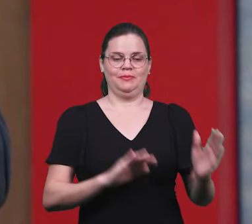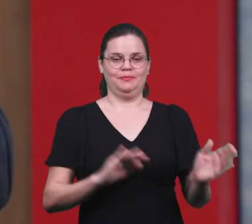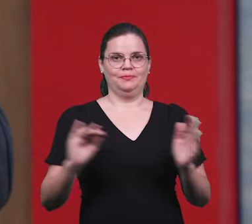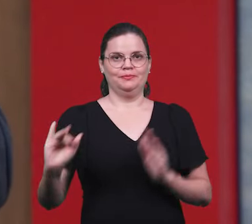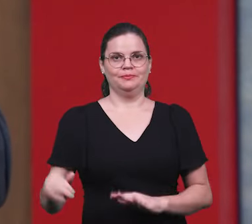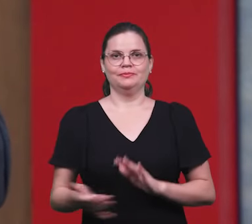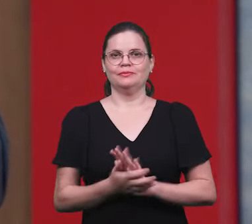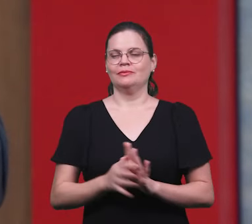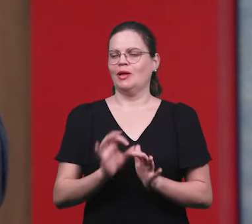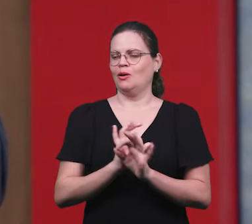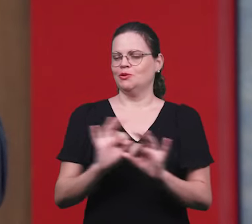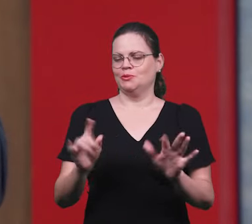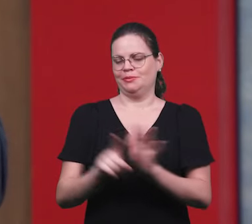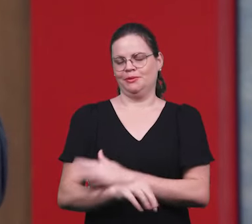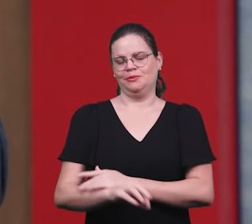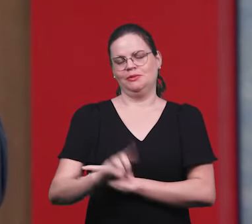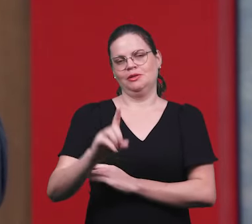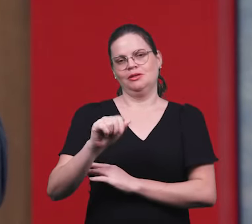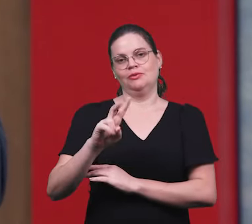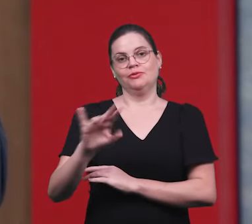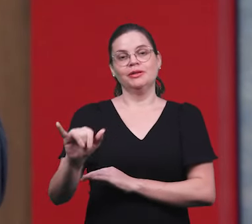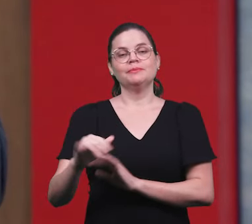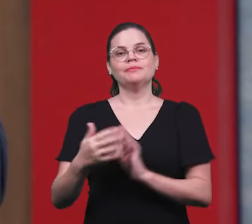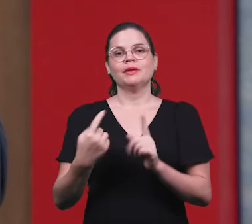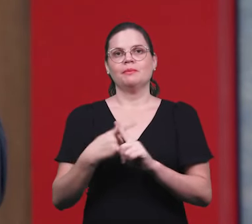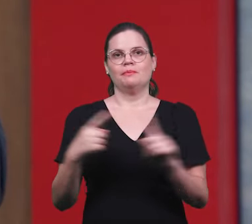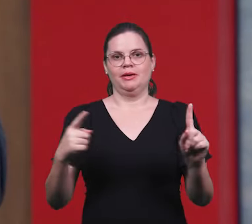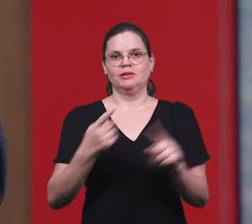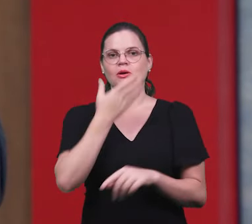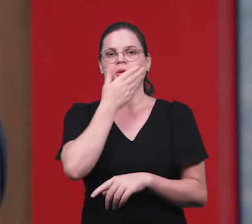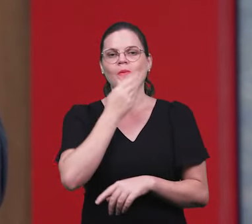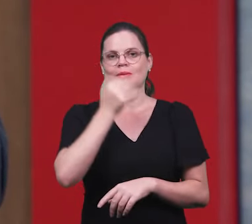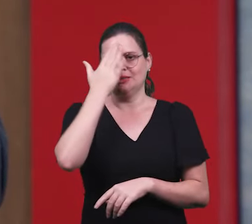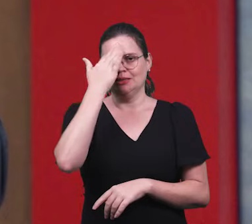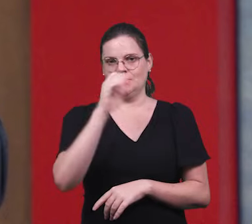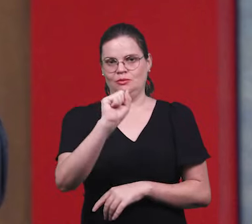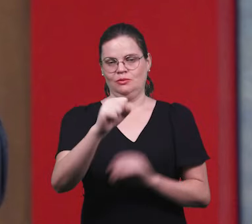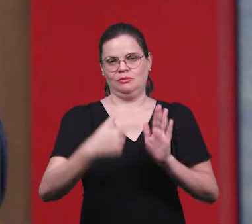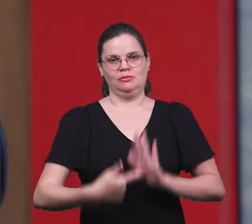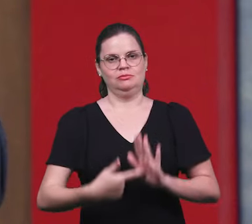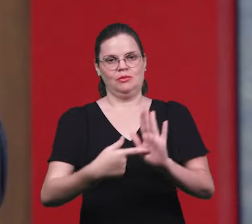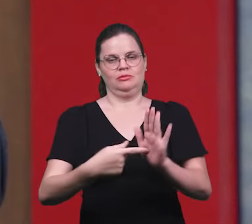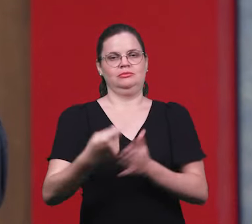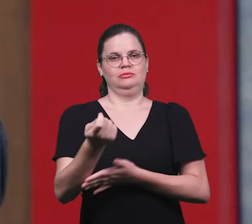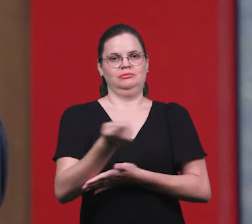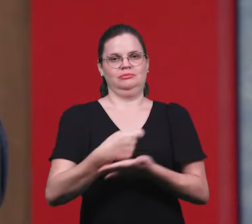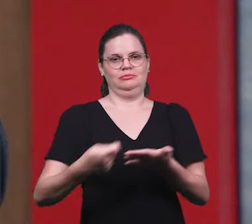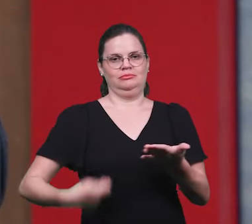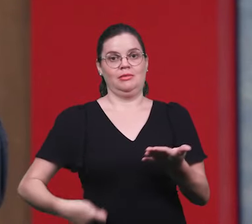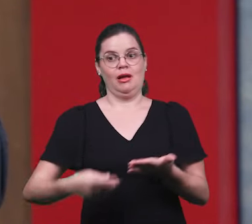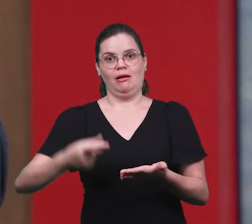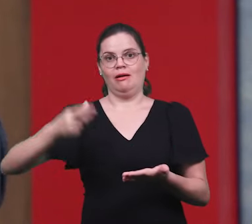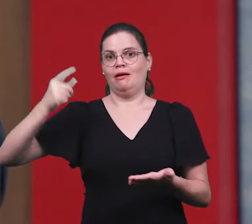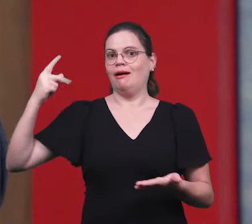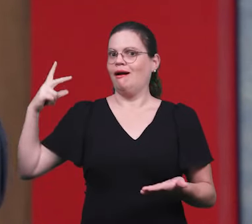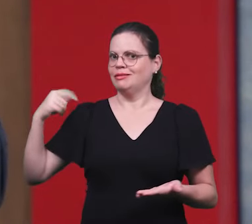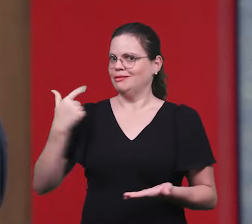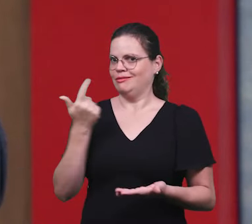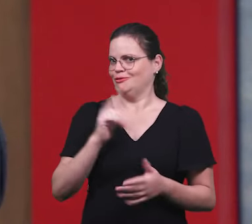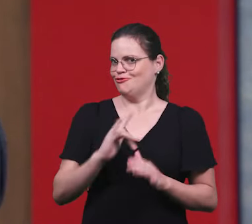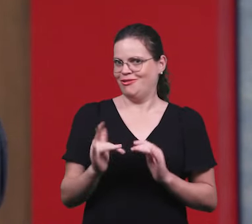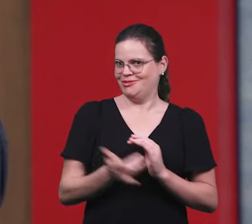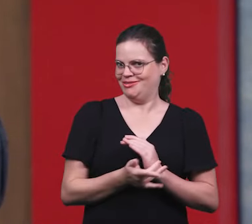Muito bem, Davi. Segundo disse Salomão, muito antes de existir rede social,